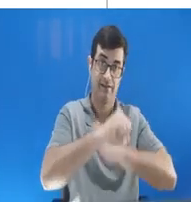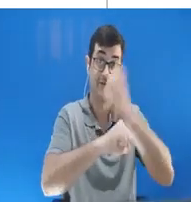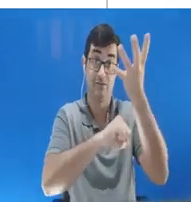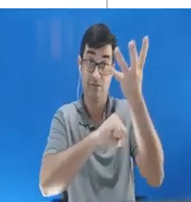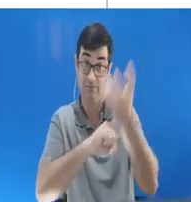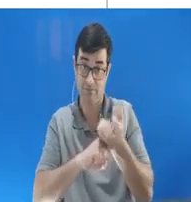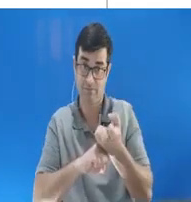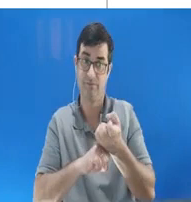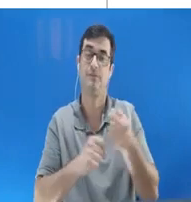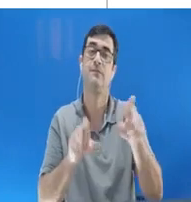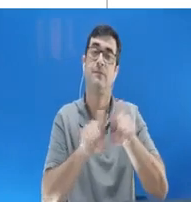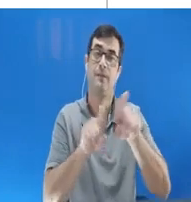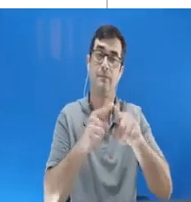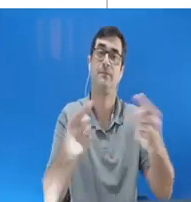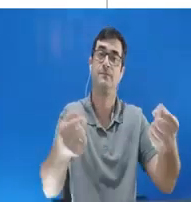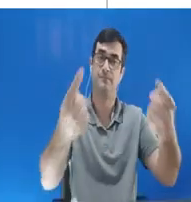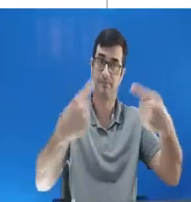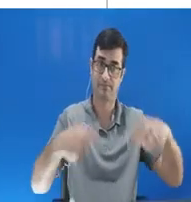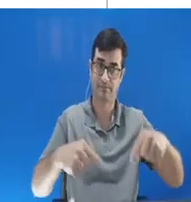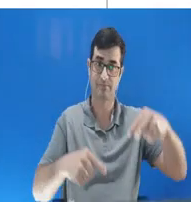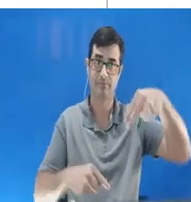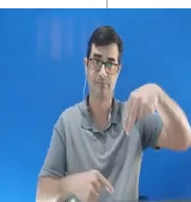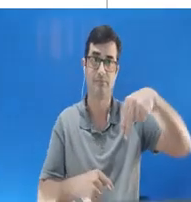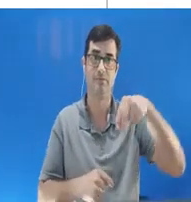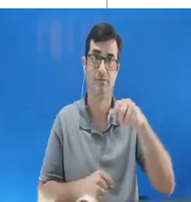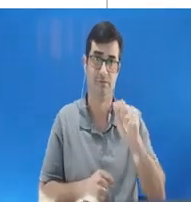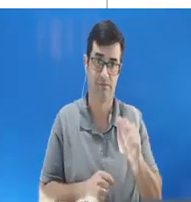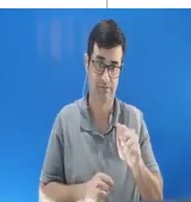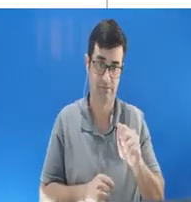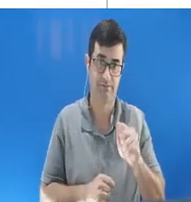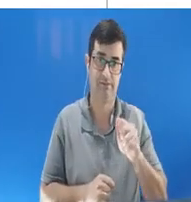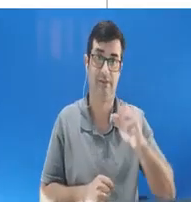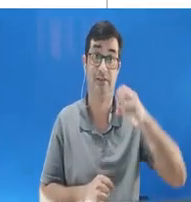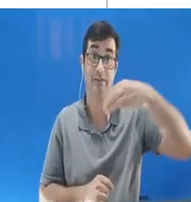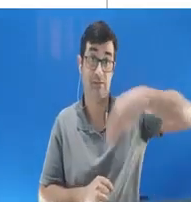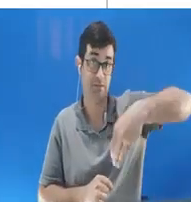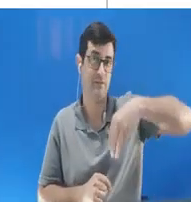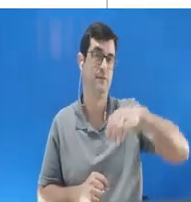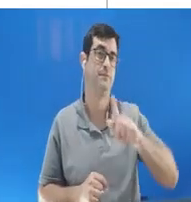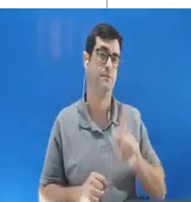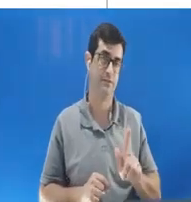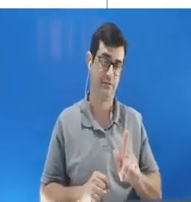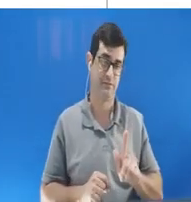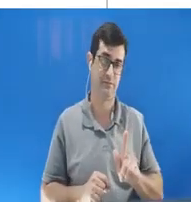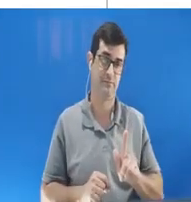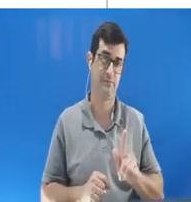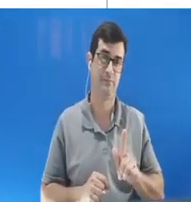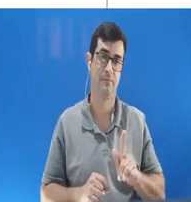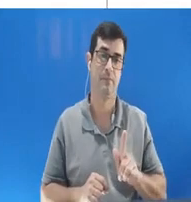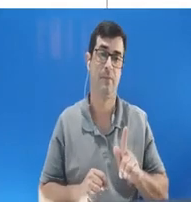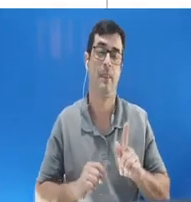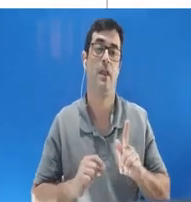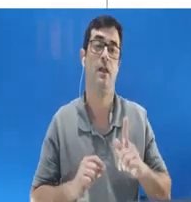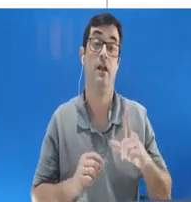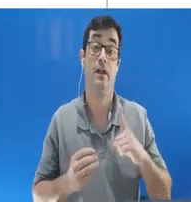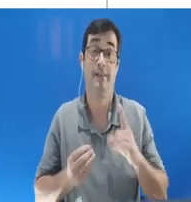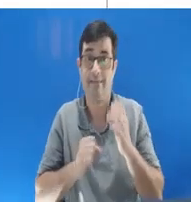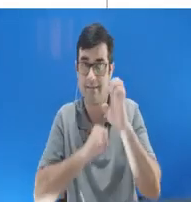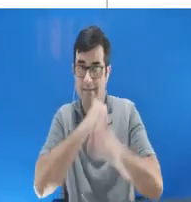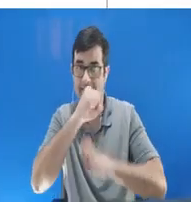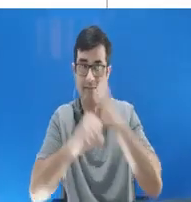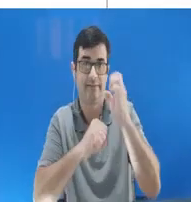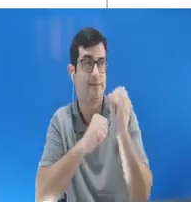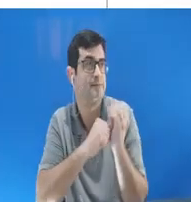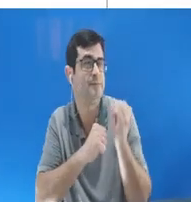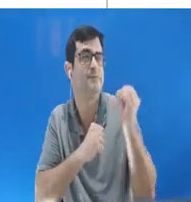mesmo a gente vai ver aqui nesse caso, entre o sódio e o magnésio, né? Quando eles ambos